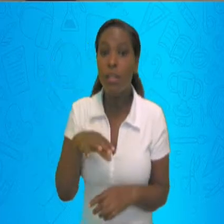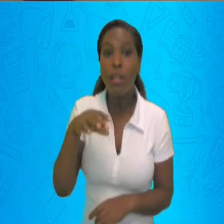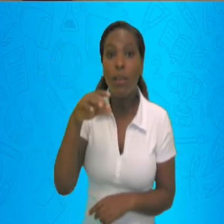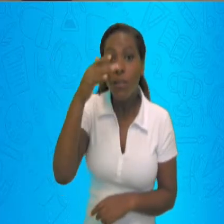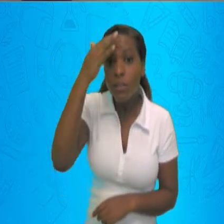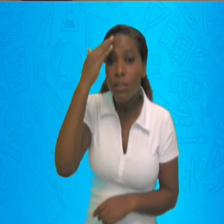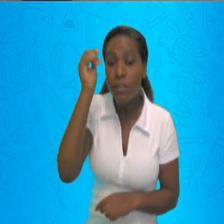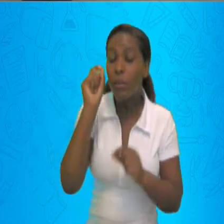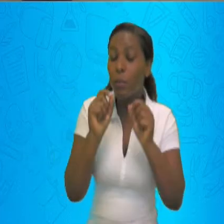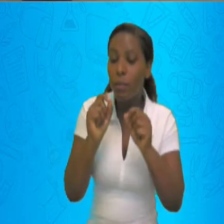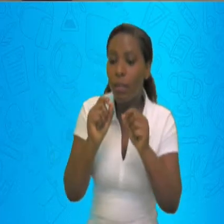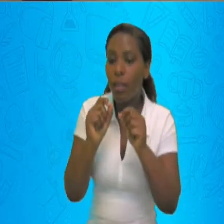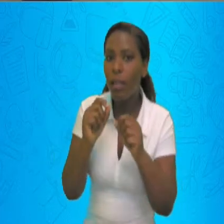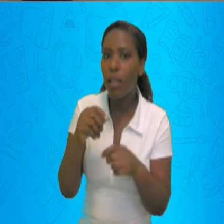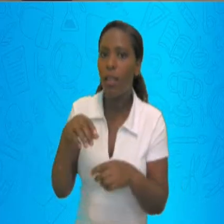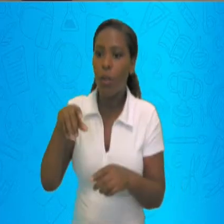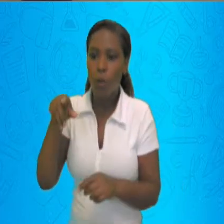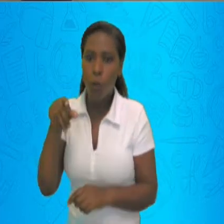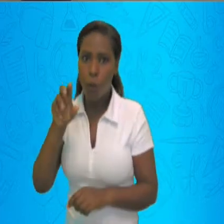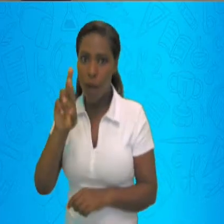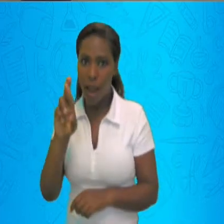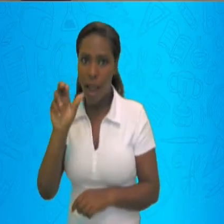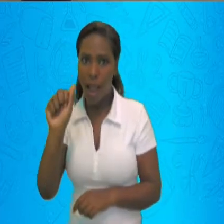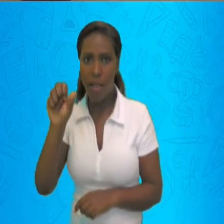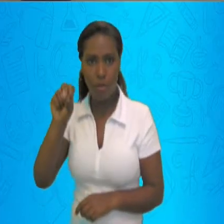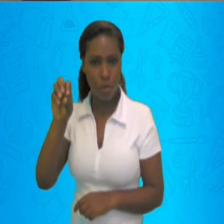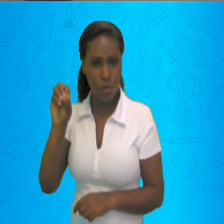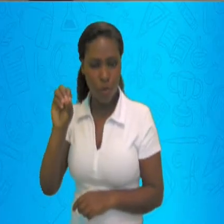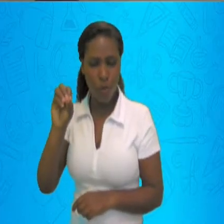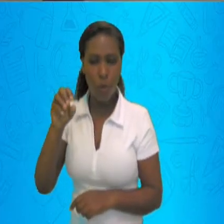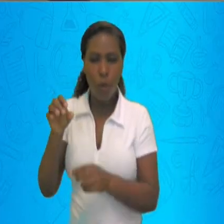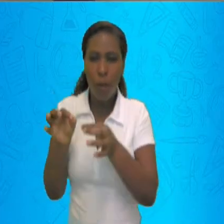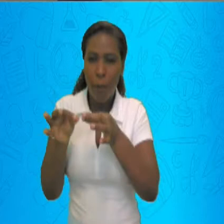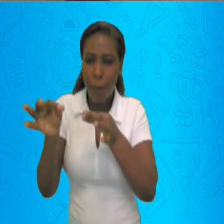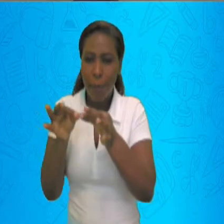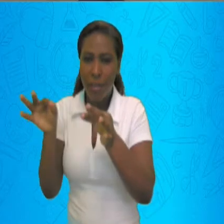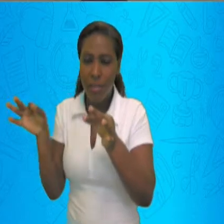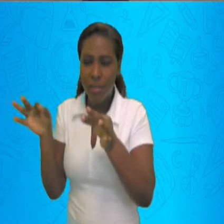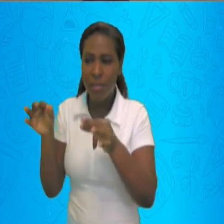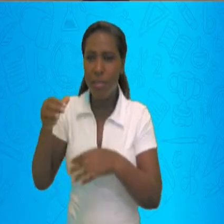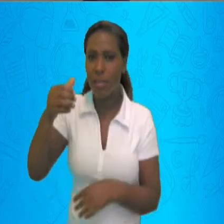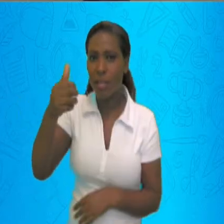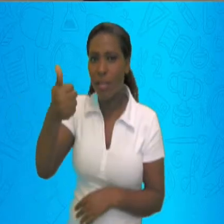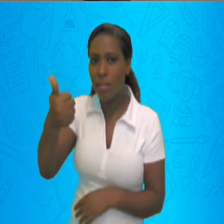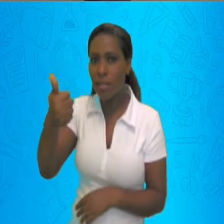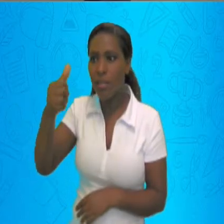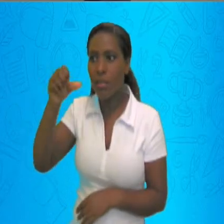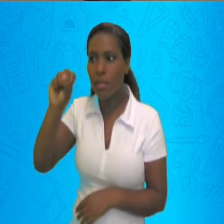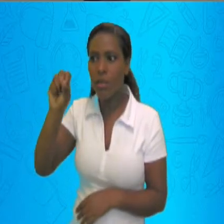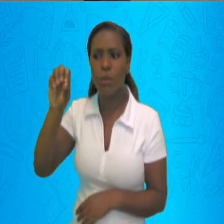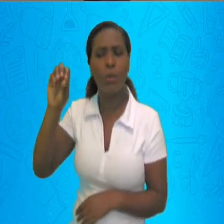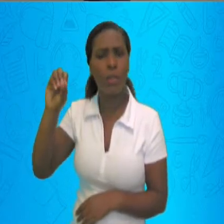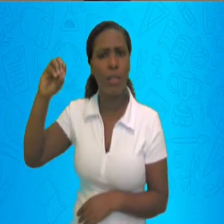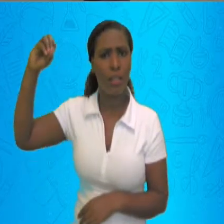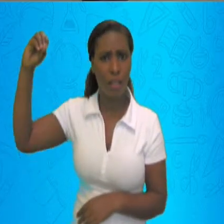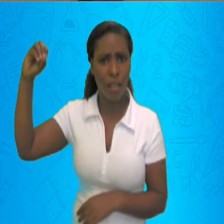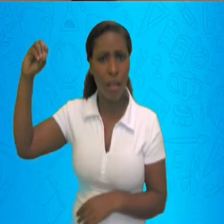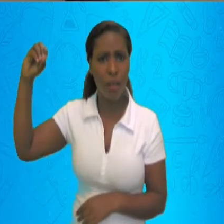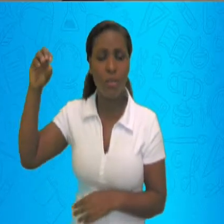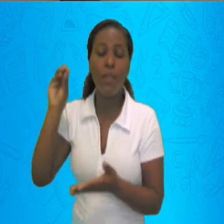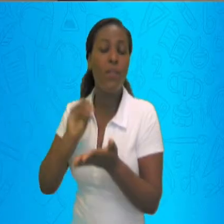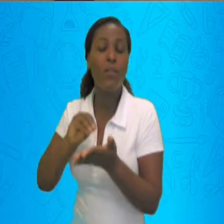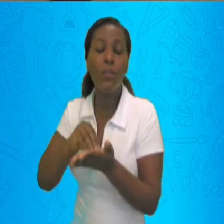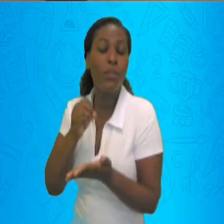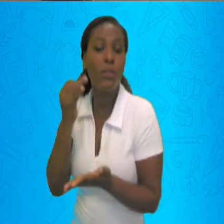falta quanto? Falta 90, não é isso? Então, esse pedaço aqui todo, ó, ele é